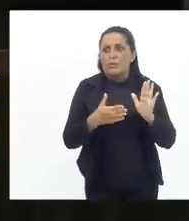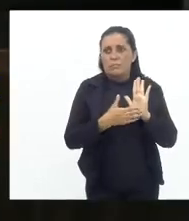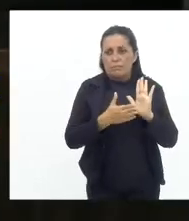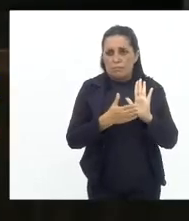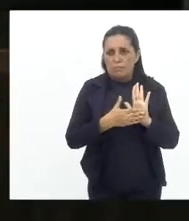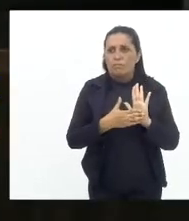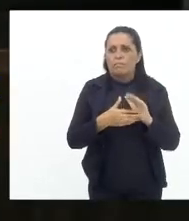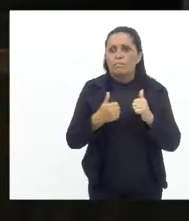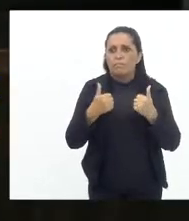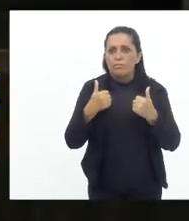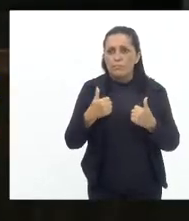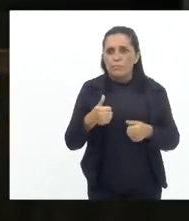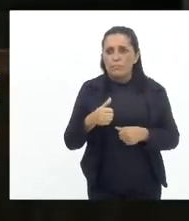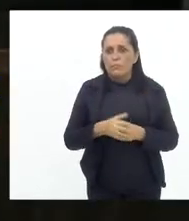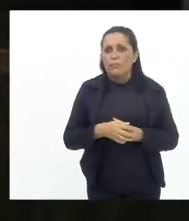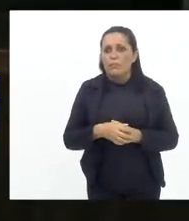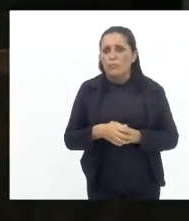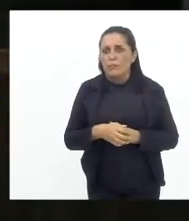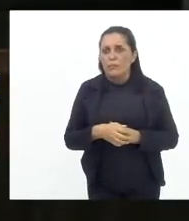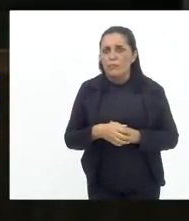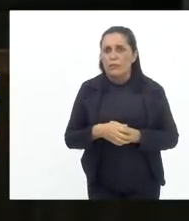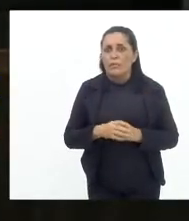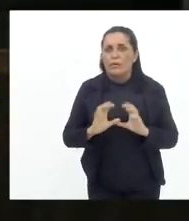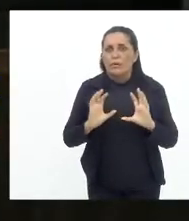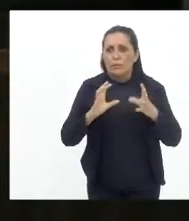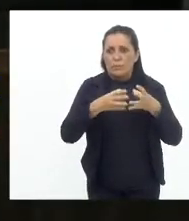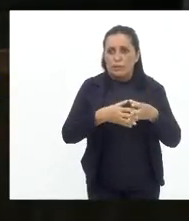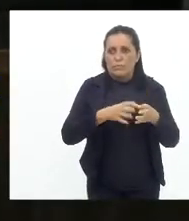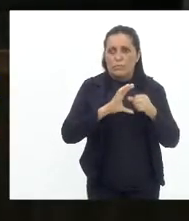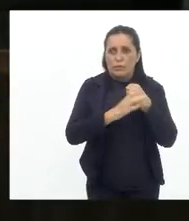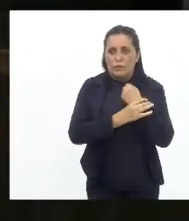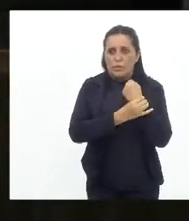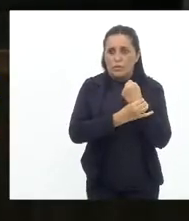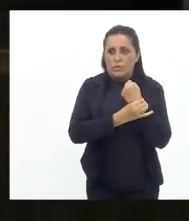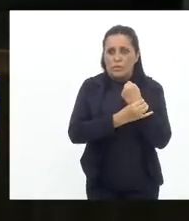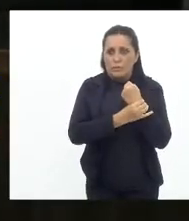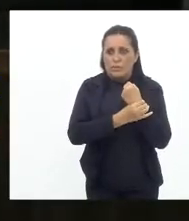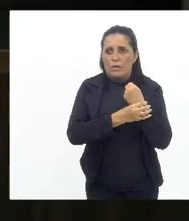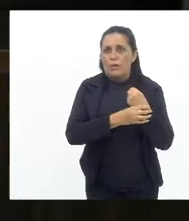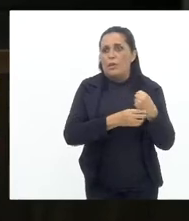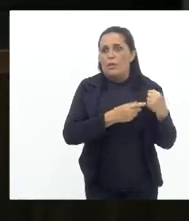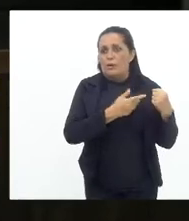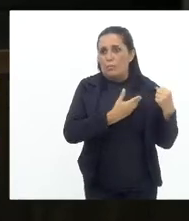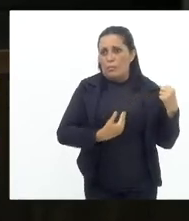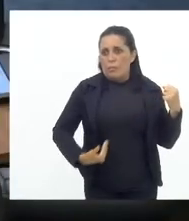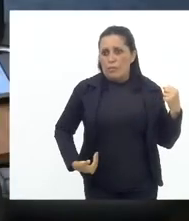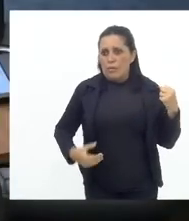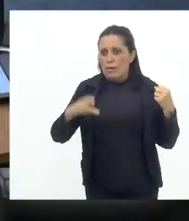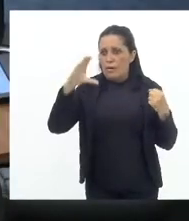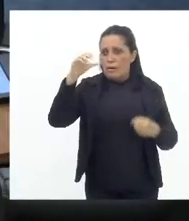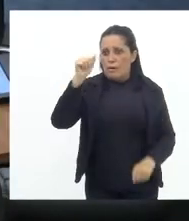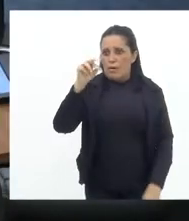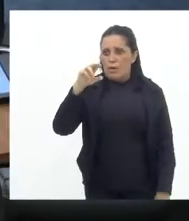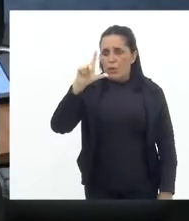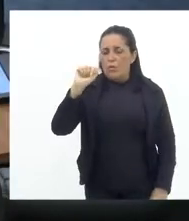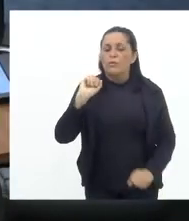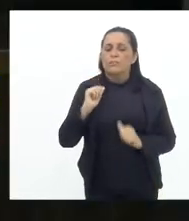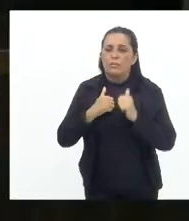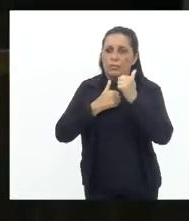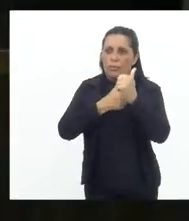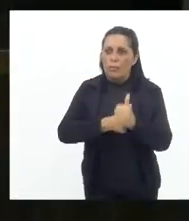o ok pela comissão de segurança pública e assuntos de polícia deputado Carlos Augusto compõem a ccj